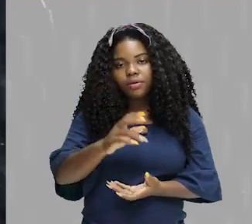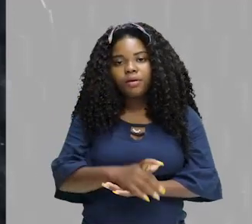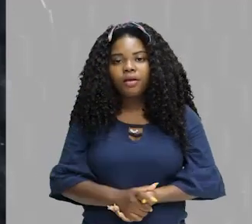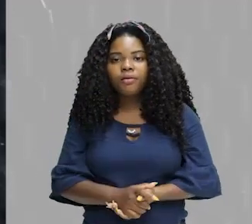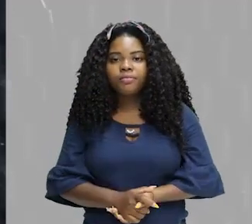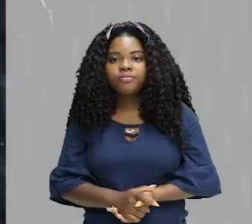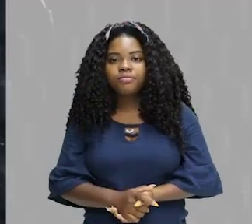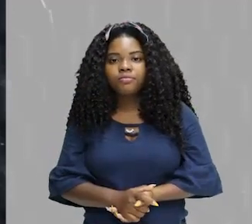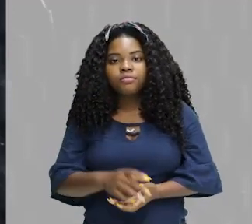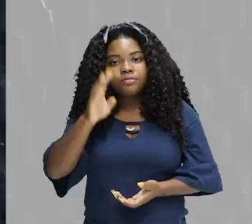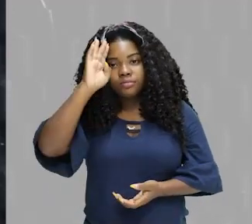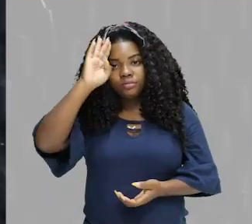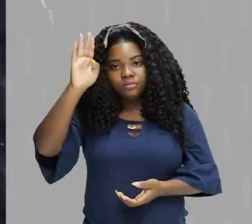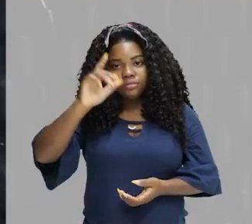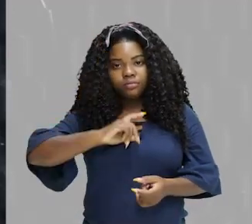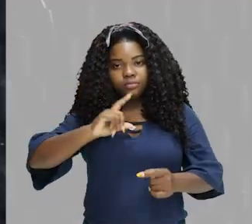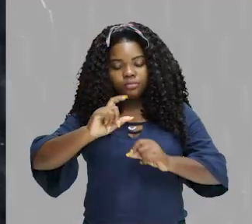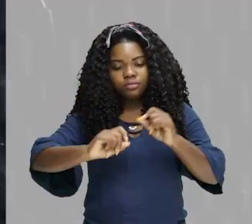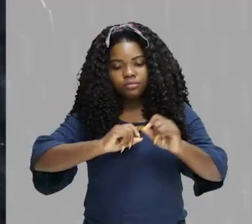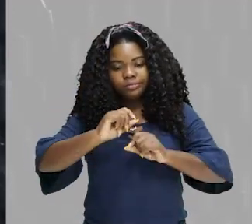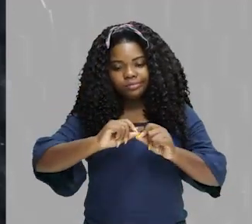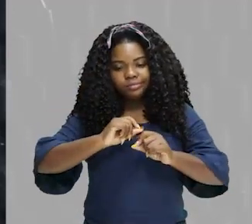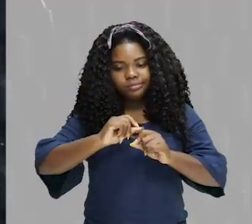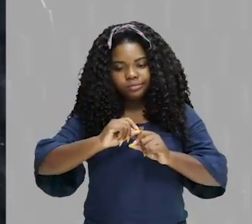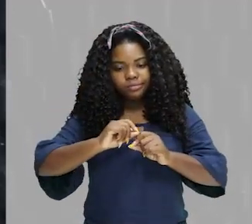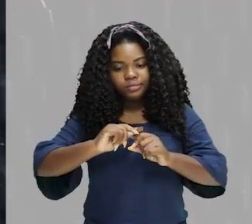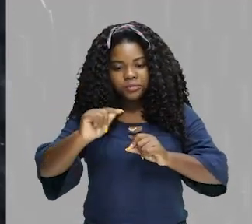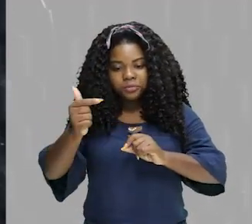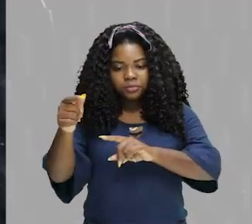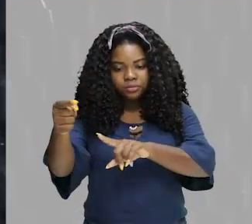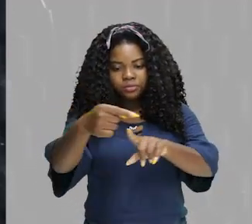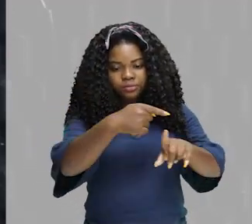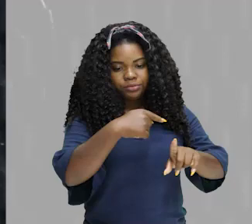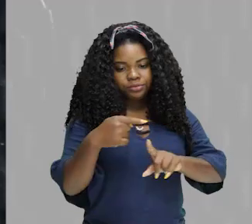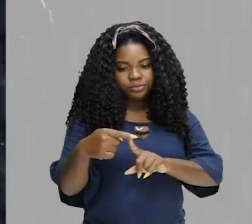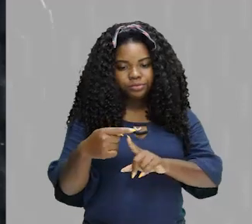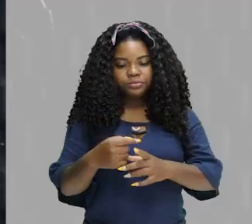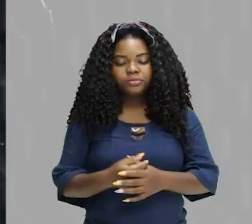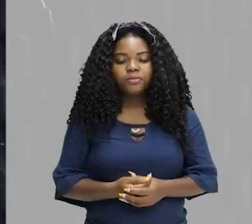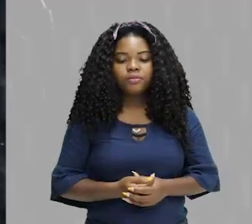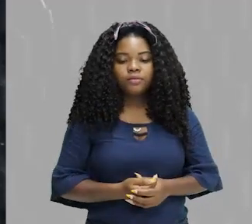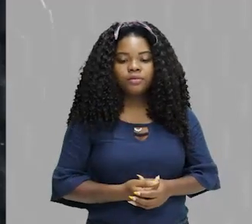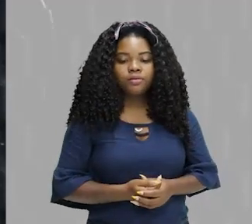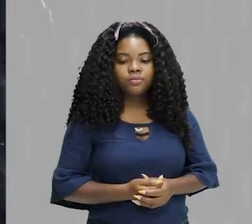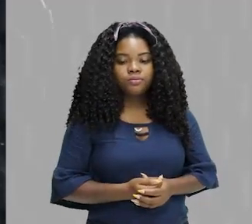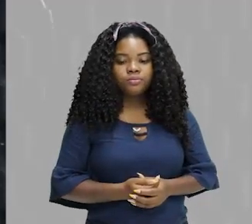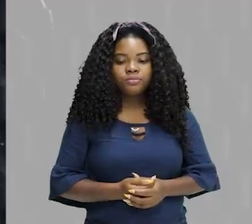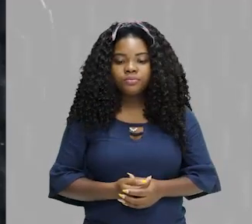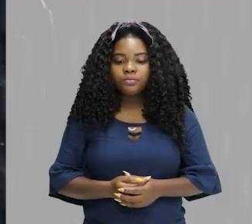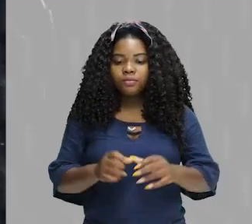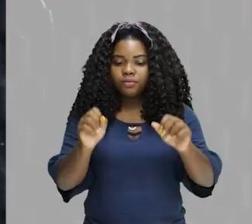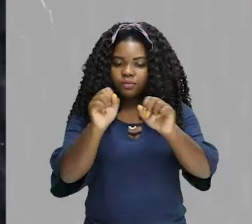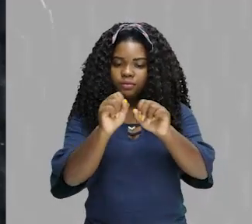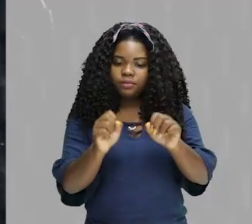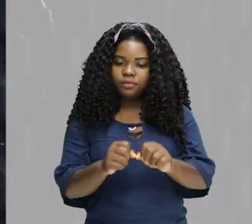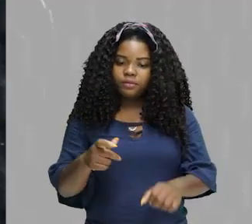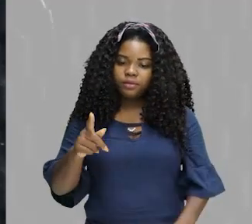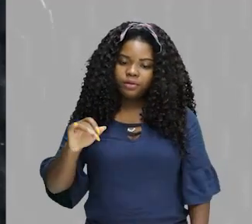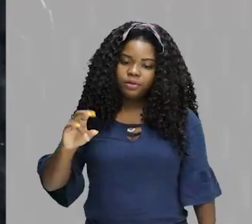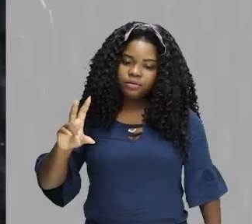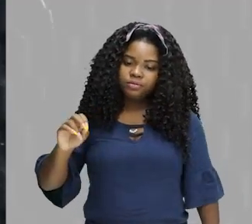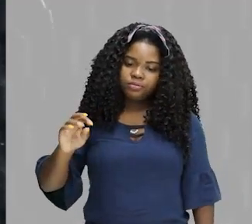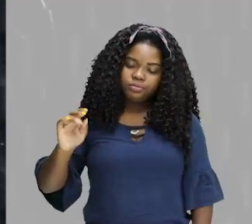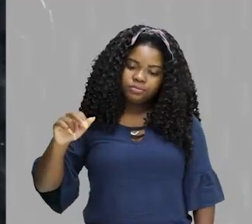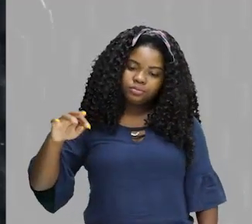principal, e dessa raiz principal sai as raízes secundárias. Esse é um tipo de sistema